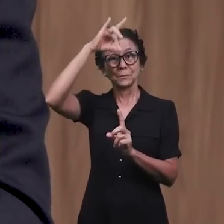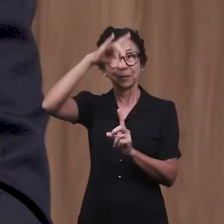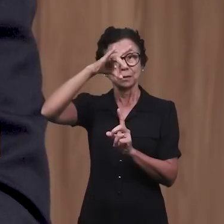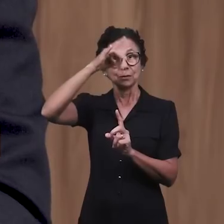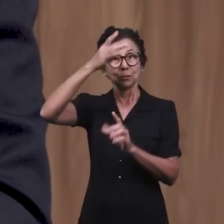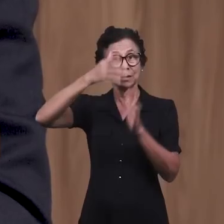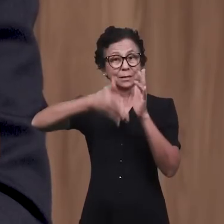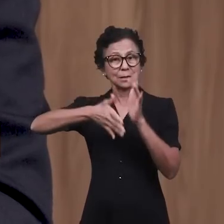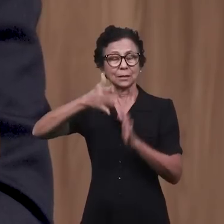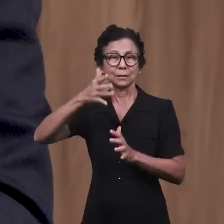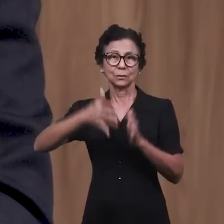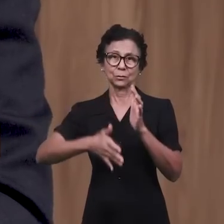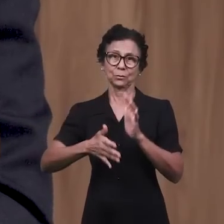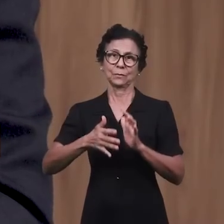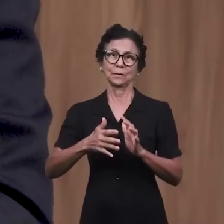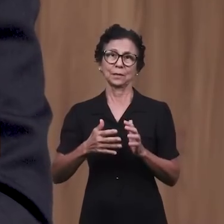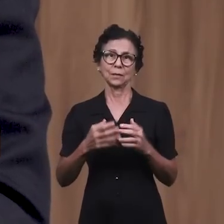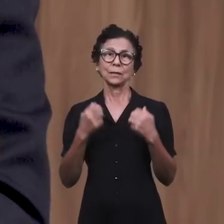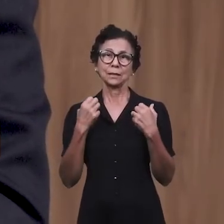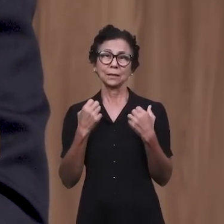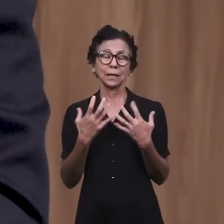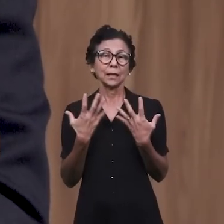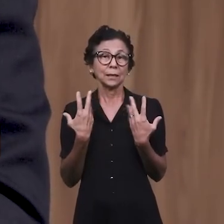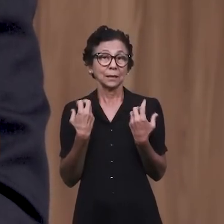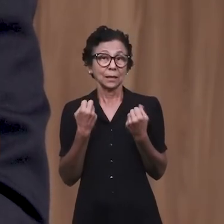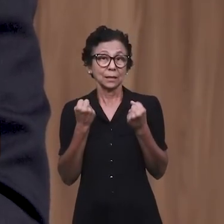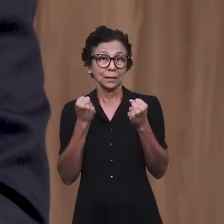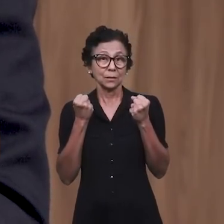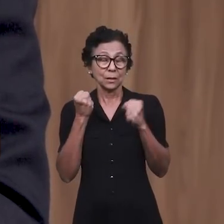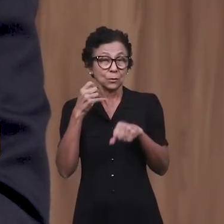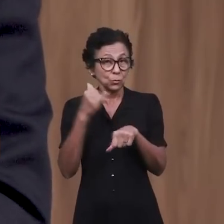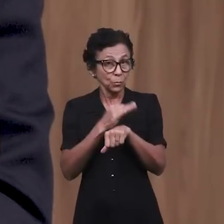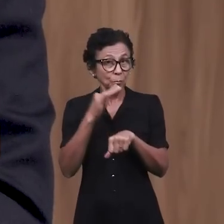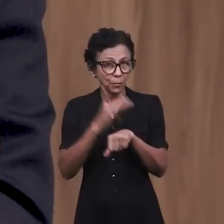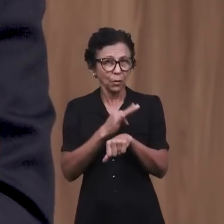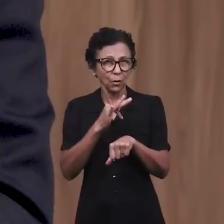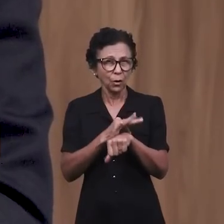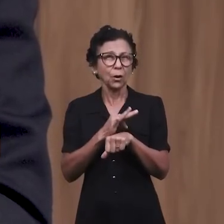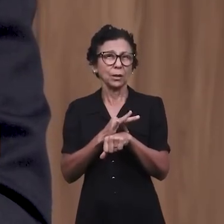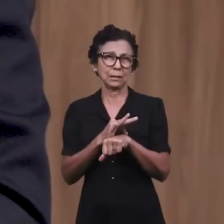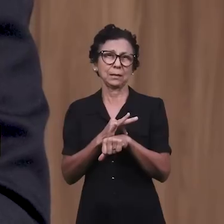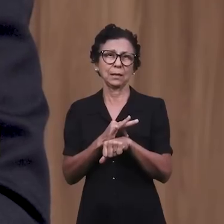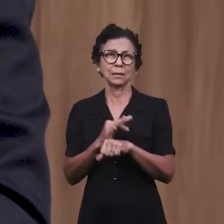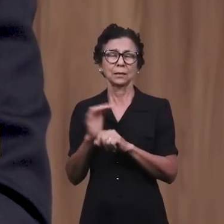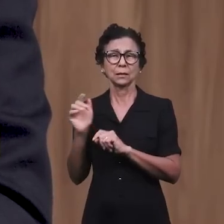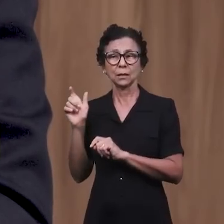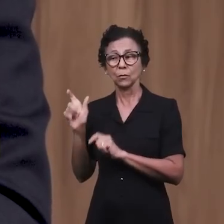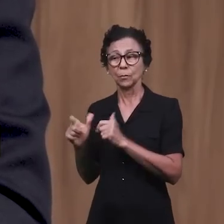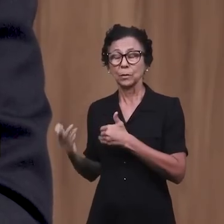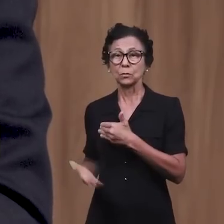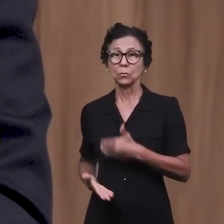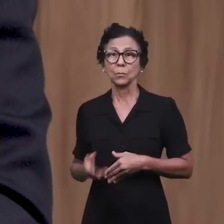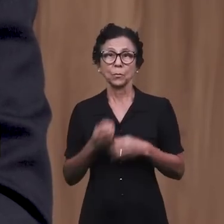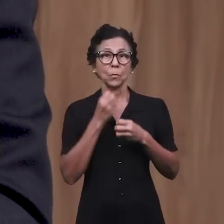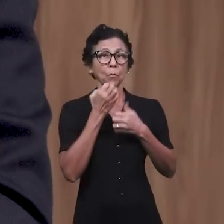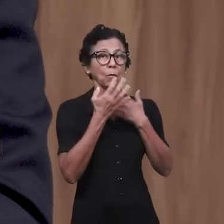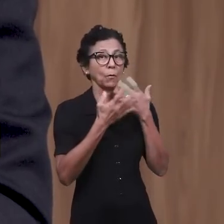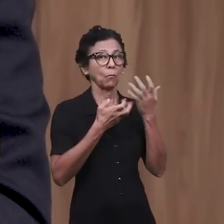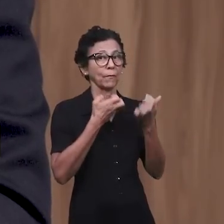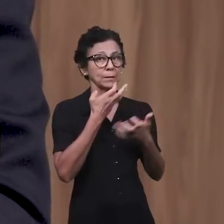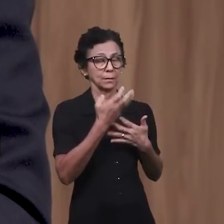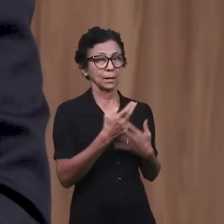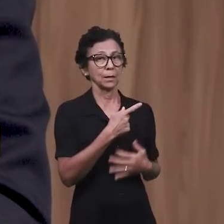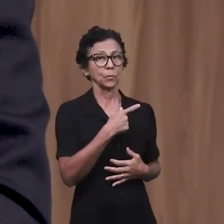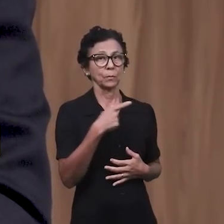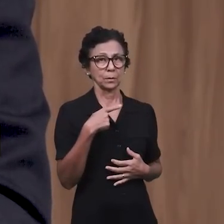está passando e que a pessoa tem a confiança de confidenciar aquilo, contar aquilo para o pastor.